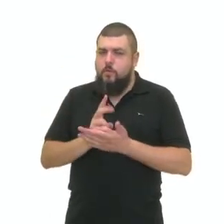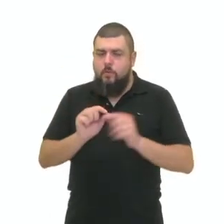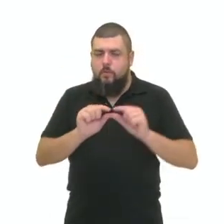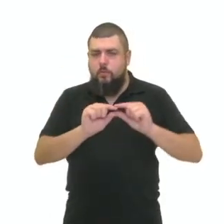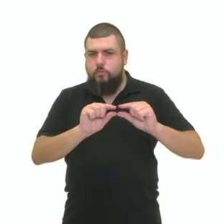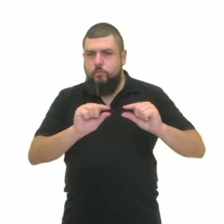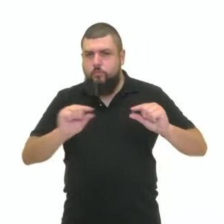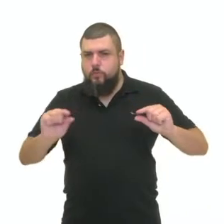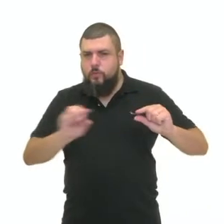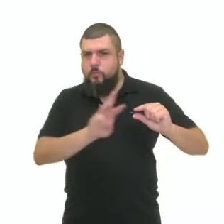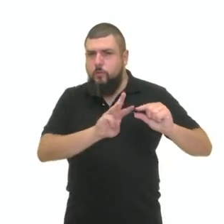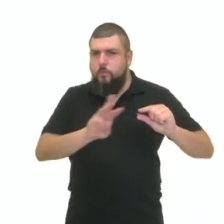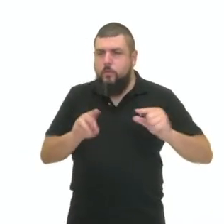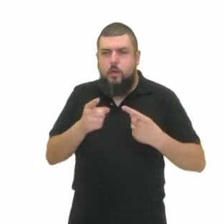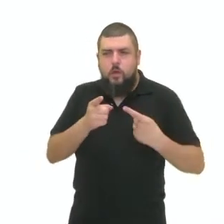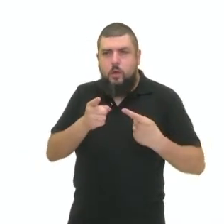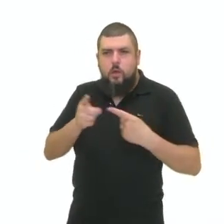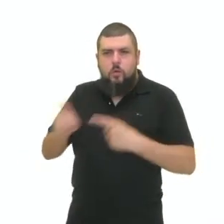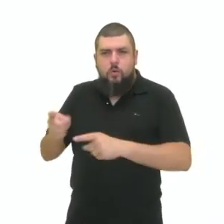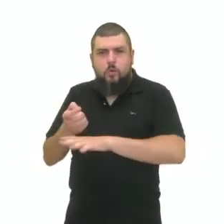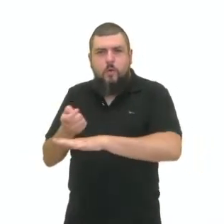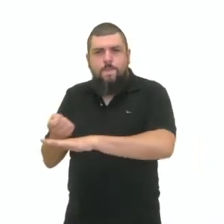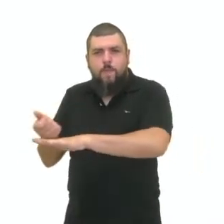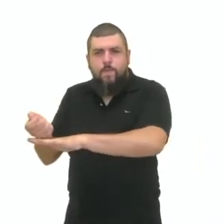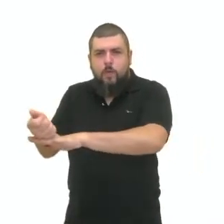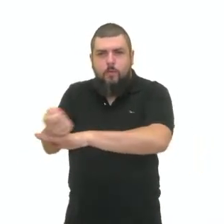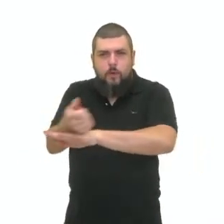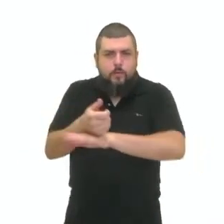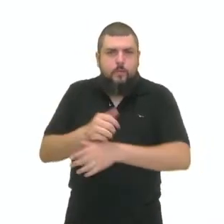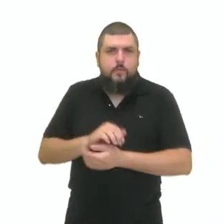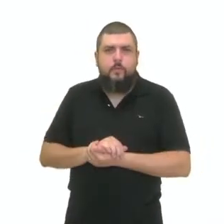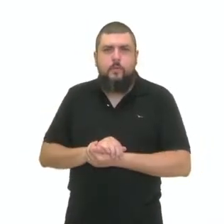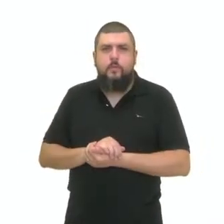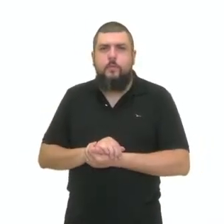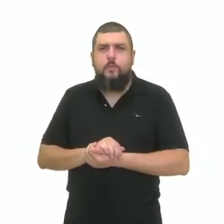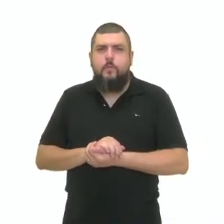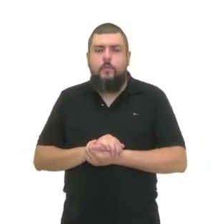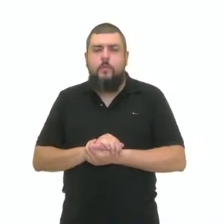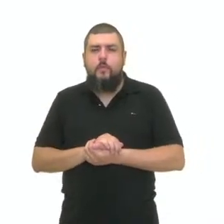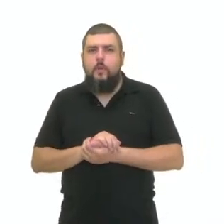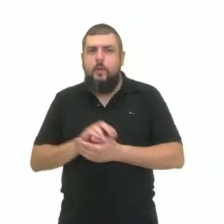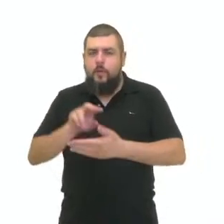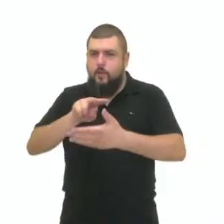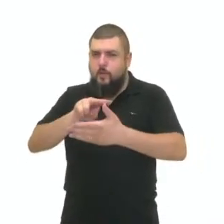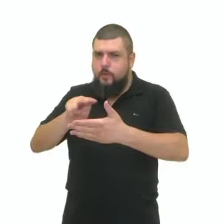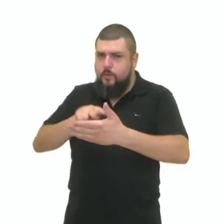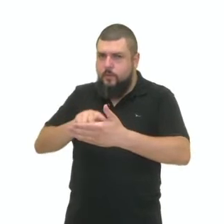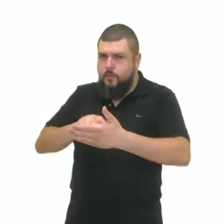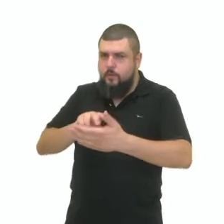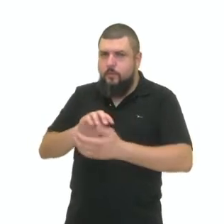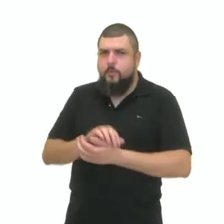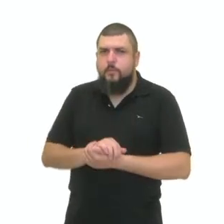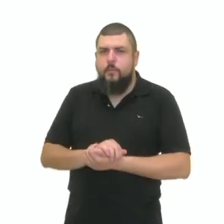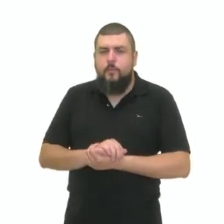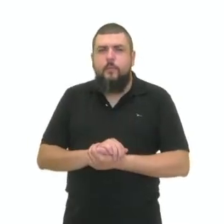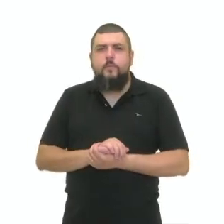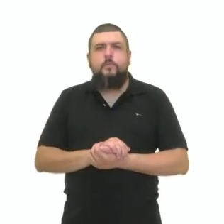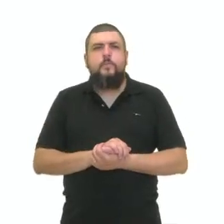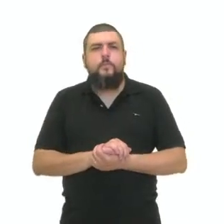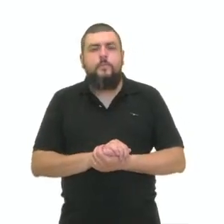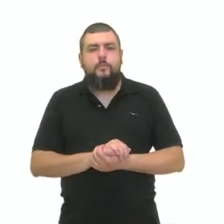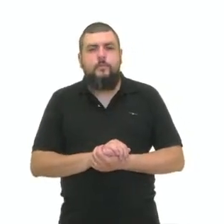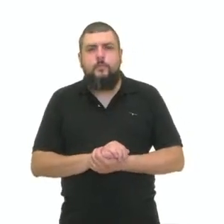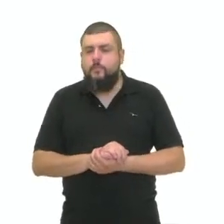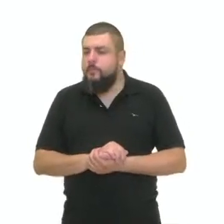news, o quê? A fonte, a referência da notícia. Então, Monielle Nogueira colocou a